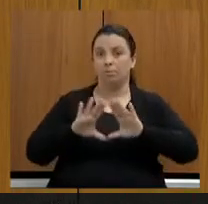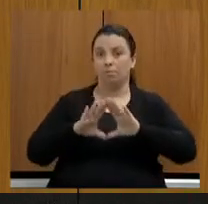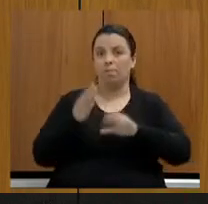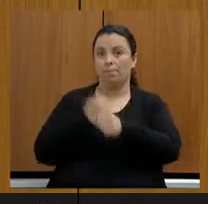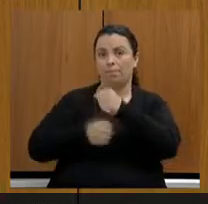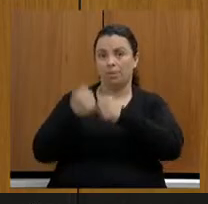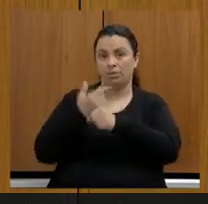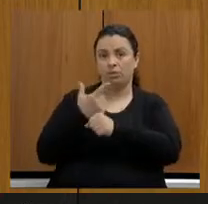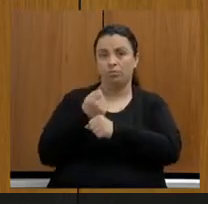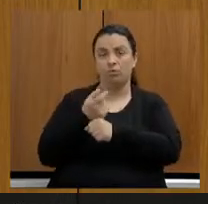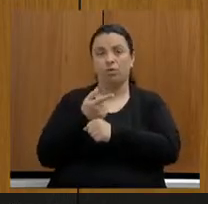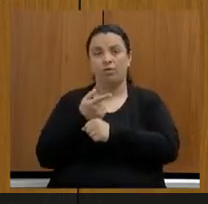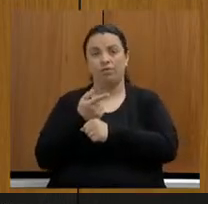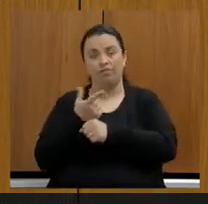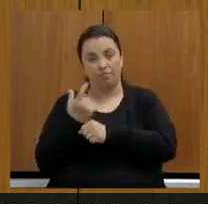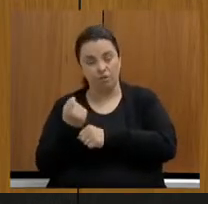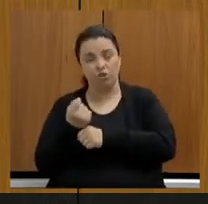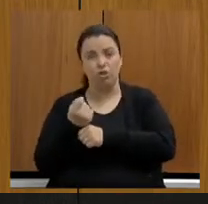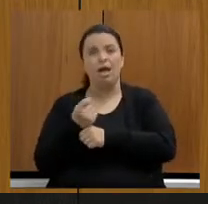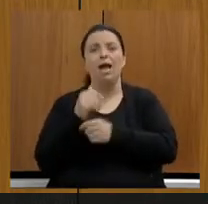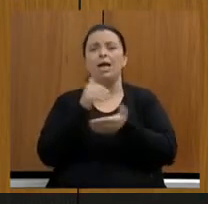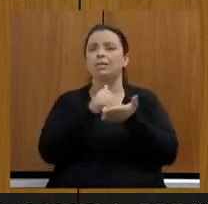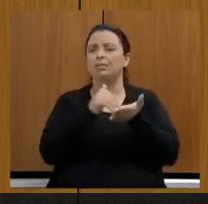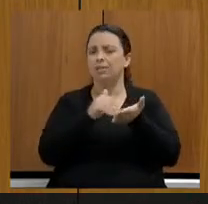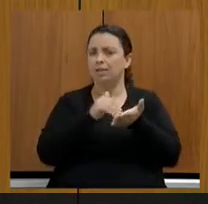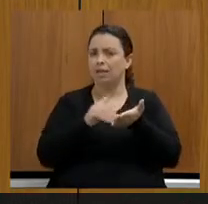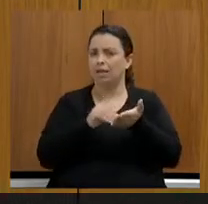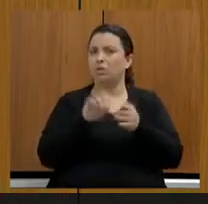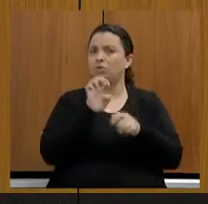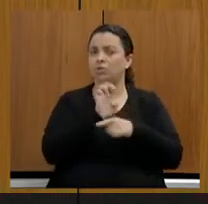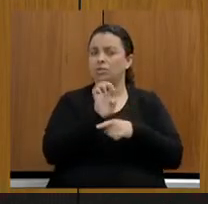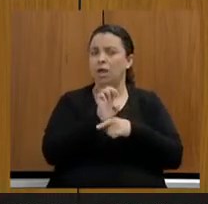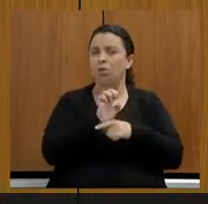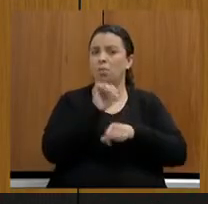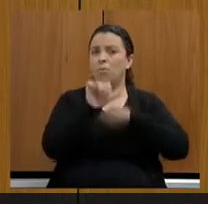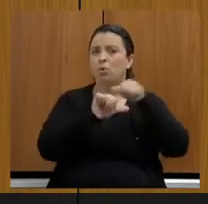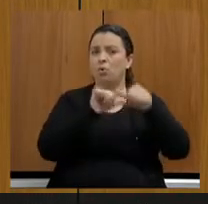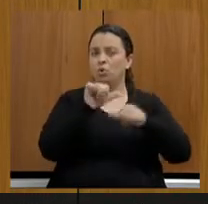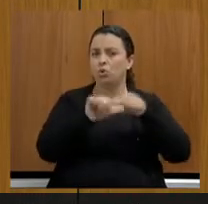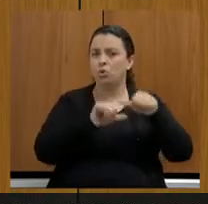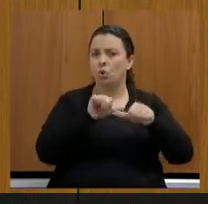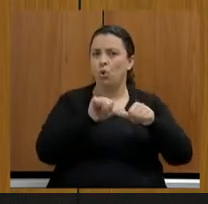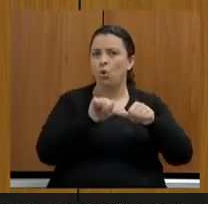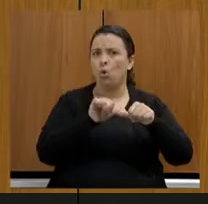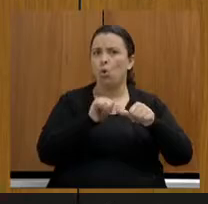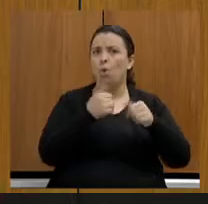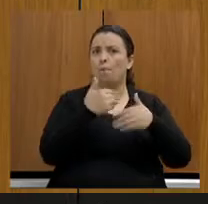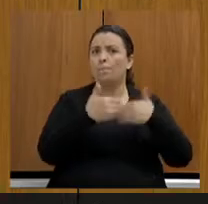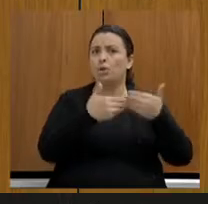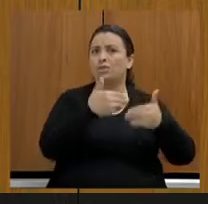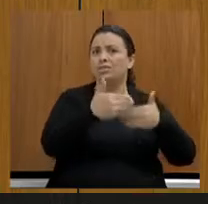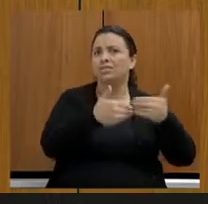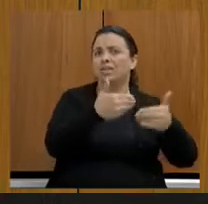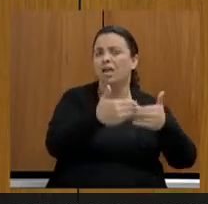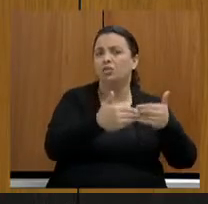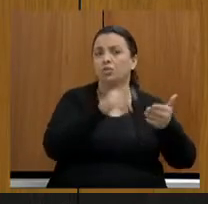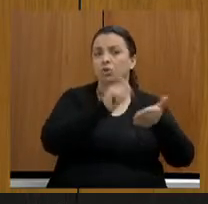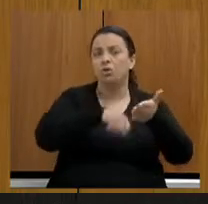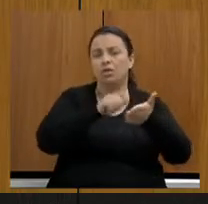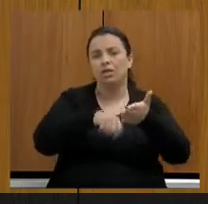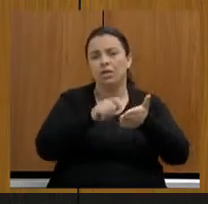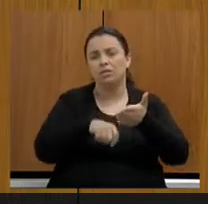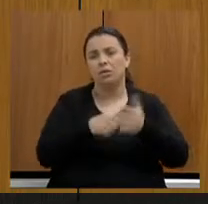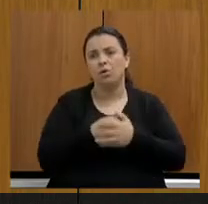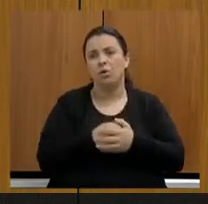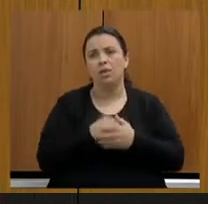Secretaria de Estado mudou a dinâmica de contratação para 2022 e contratos administrativos não receberam nem um terço de férias